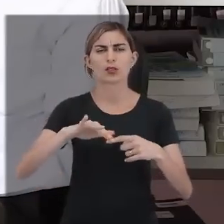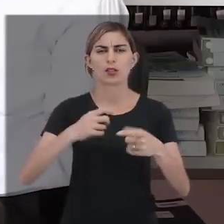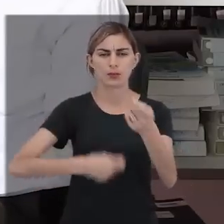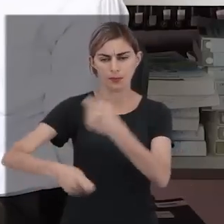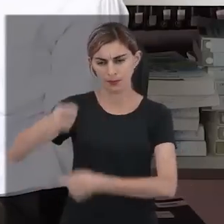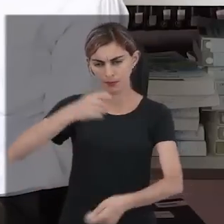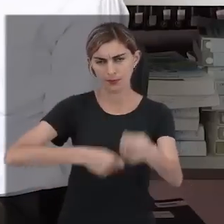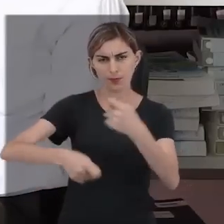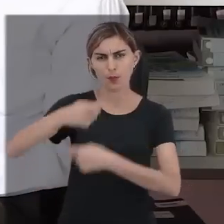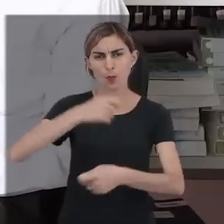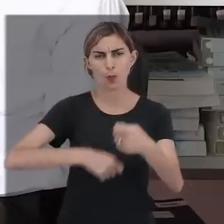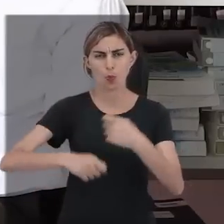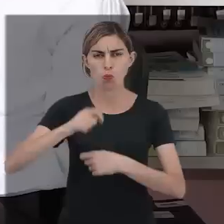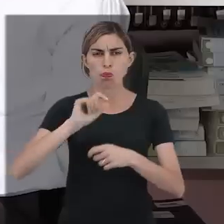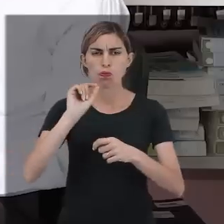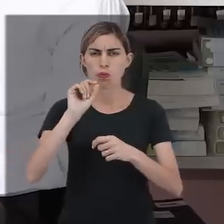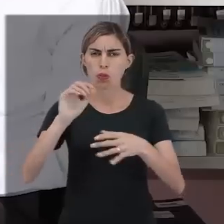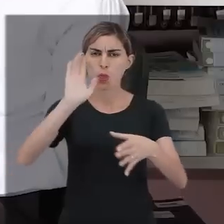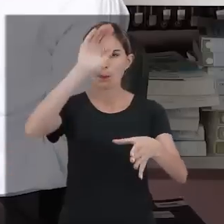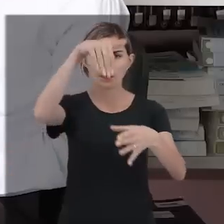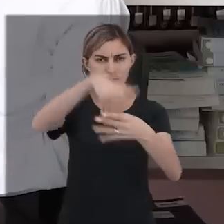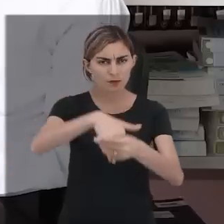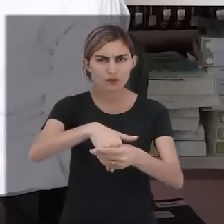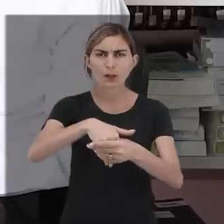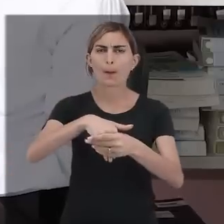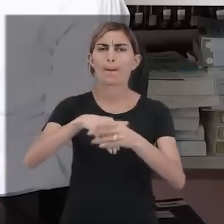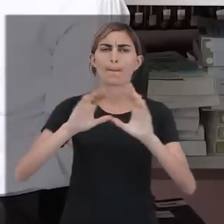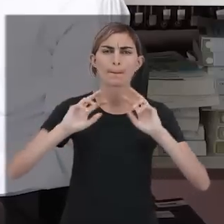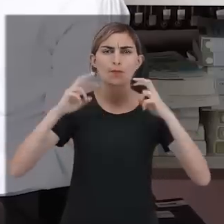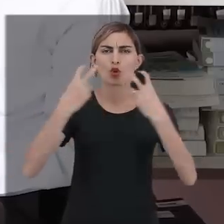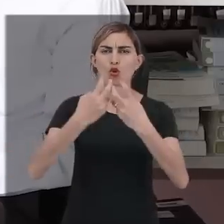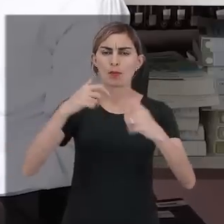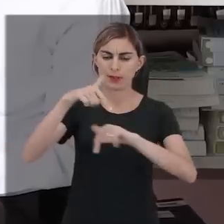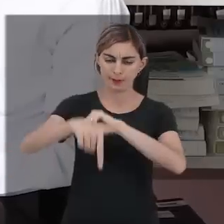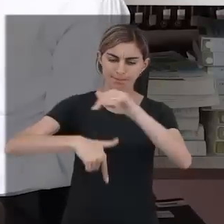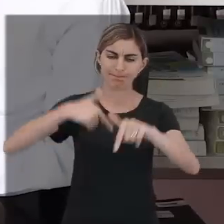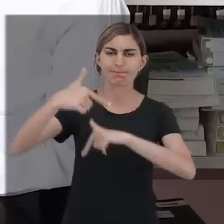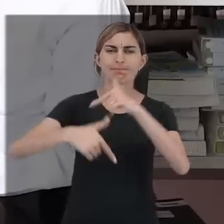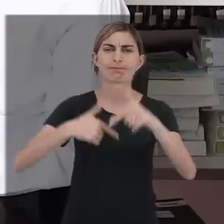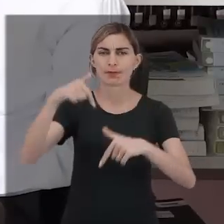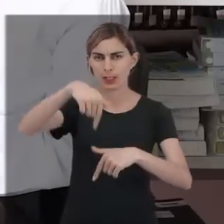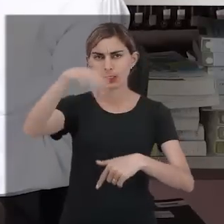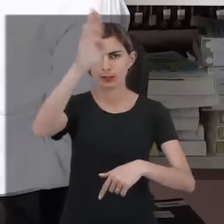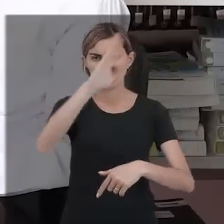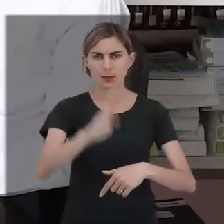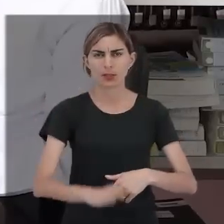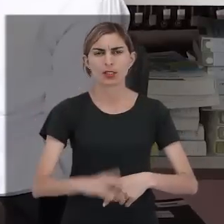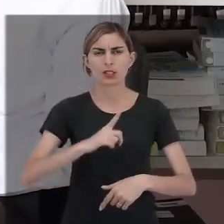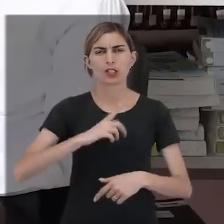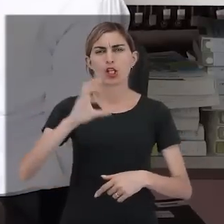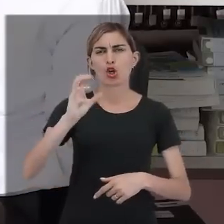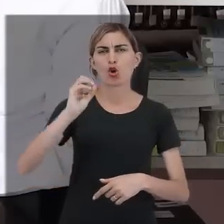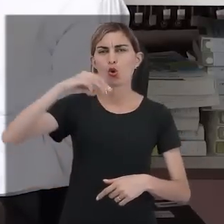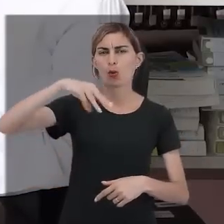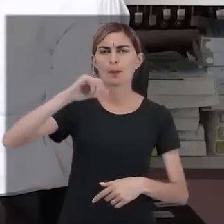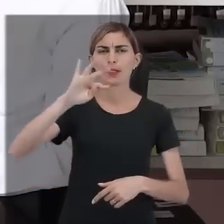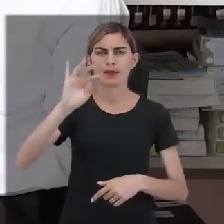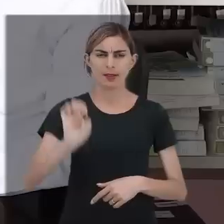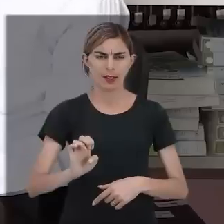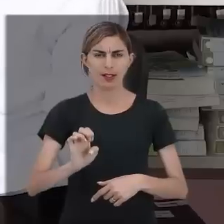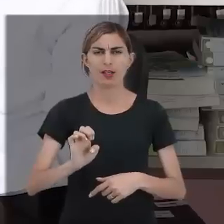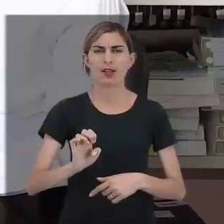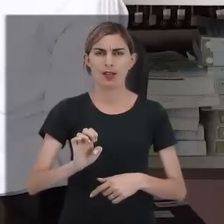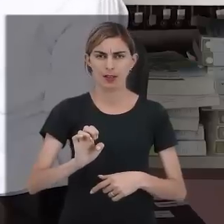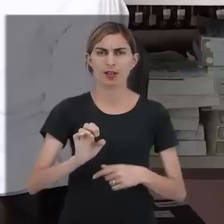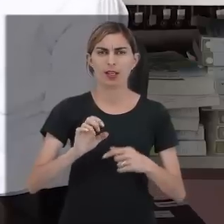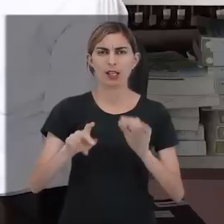mercado por meio de quê? De uma votação desses comitês de trabalho. Por exemplo, no Brasil, nós temos o comitê, o CB25, que